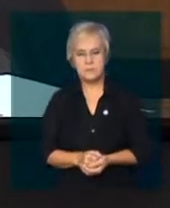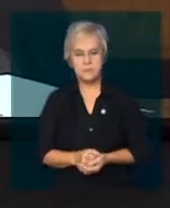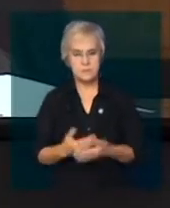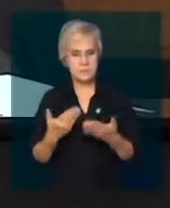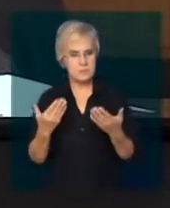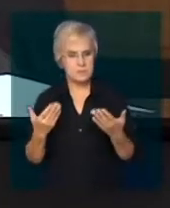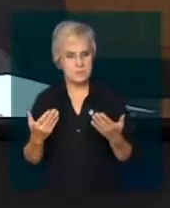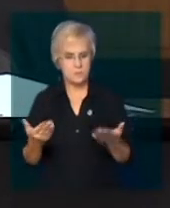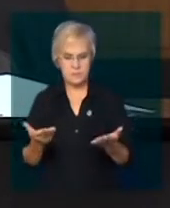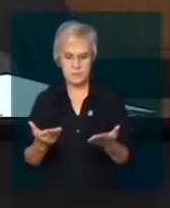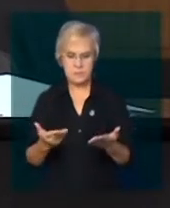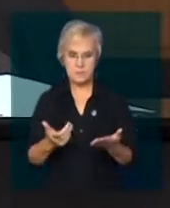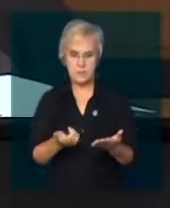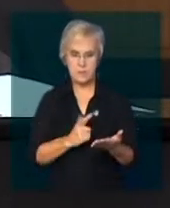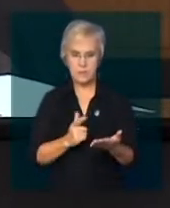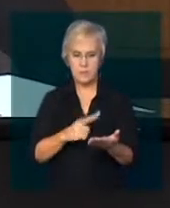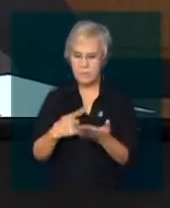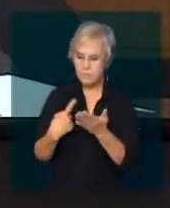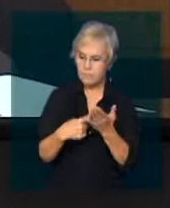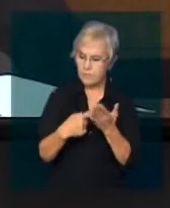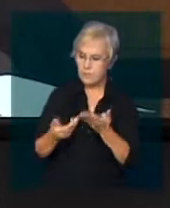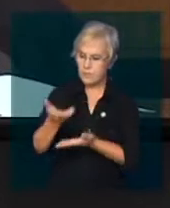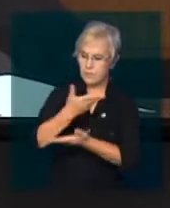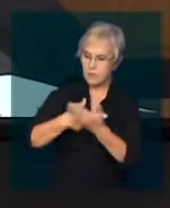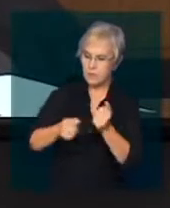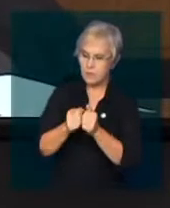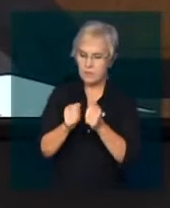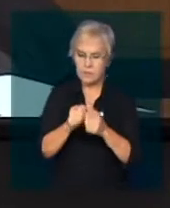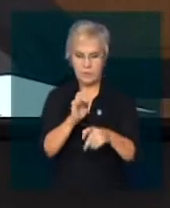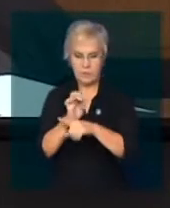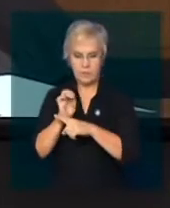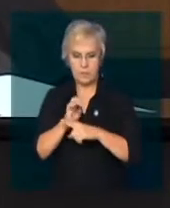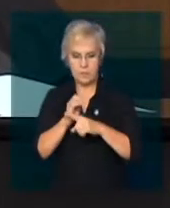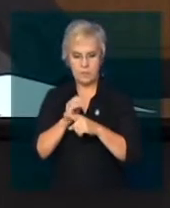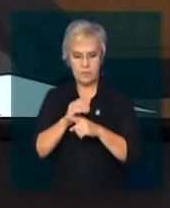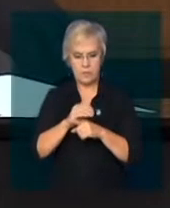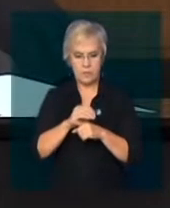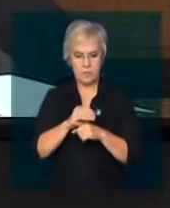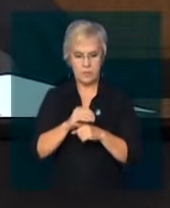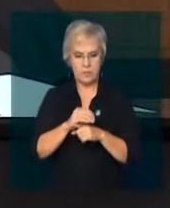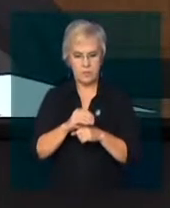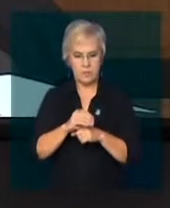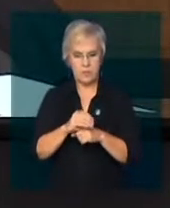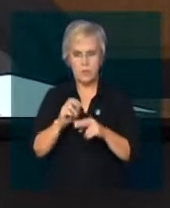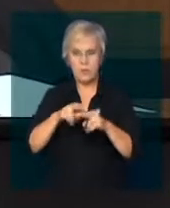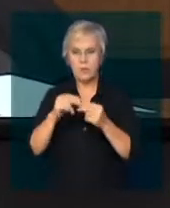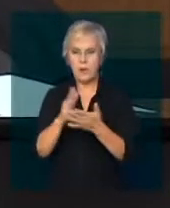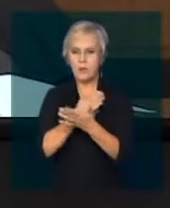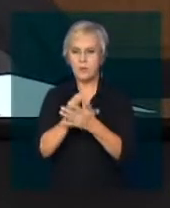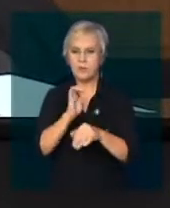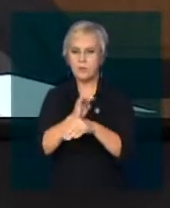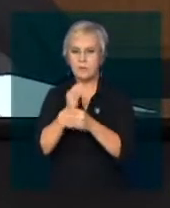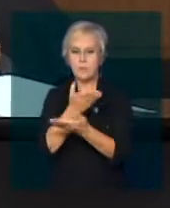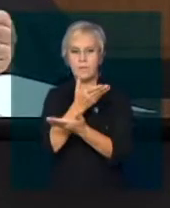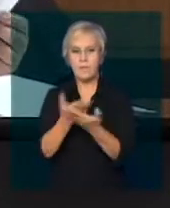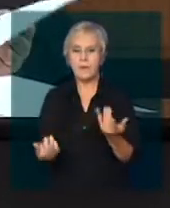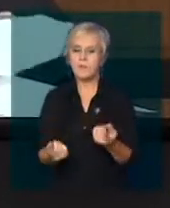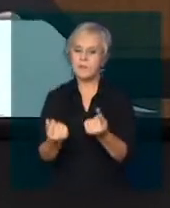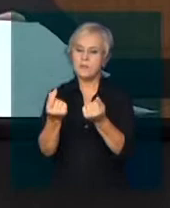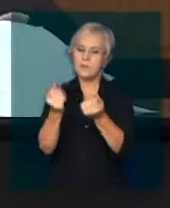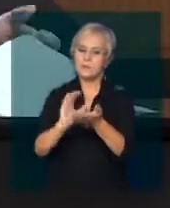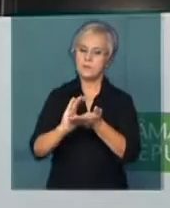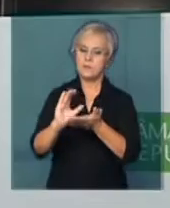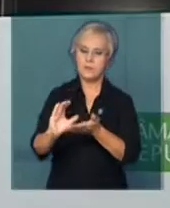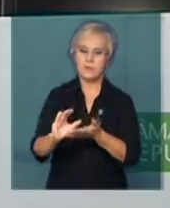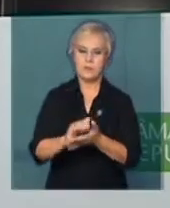fundo estabelece uma compensação aos estados exportadores, como Mato Grosso, que perdem muita receita em função da